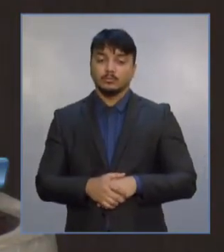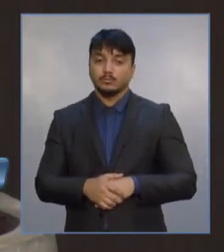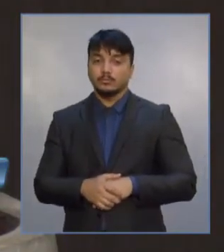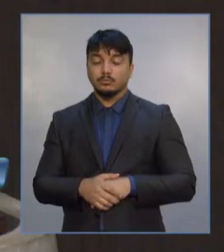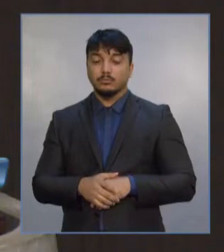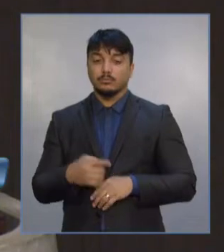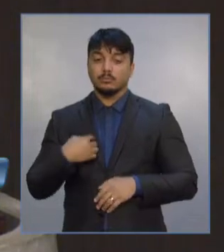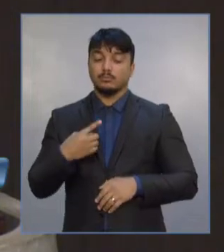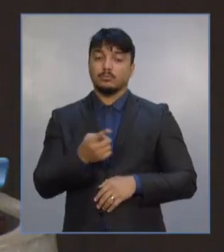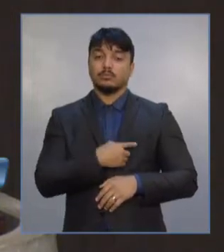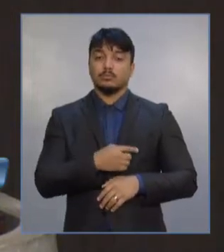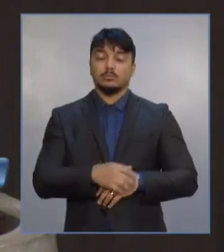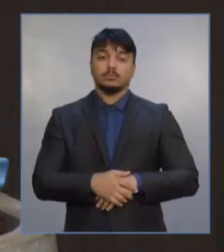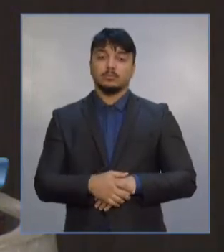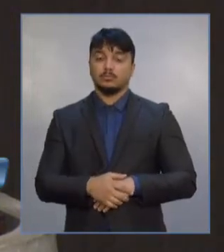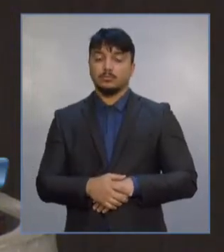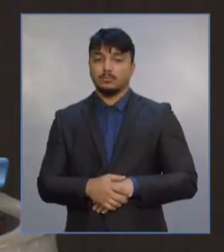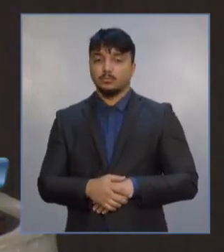que nós